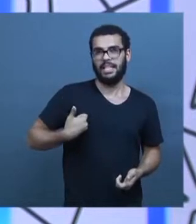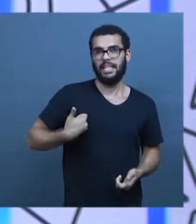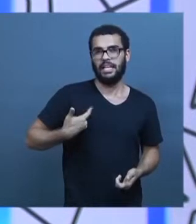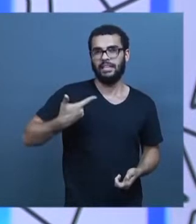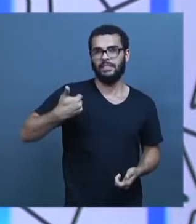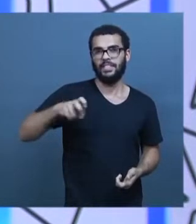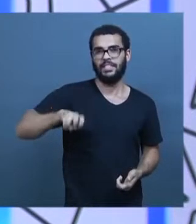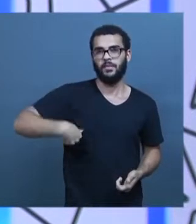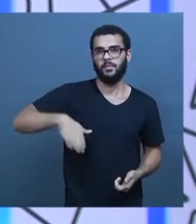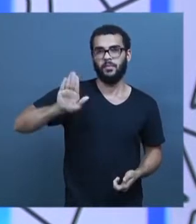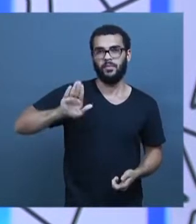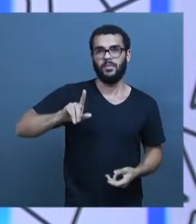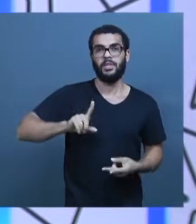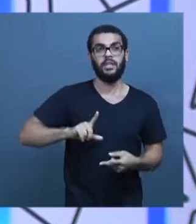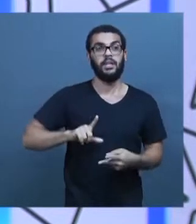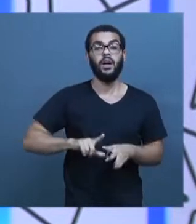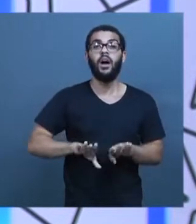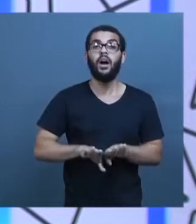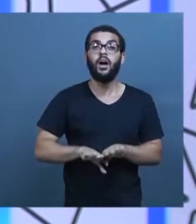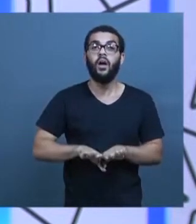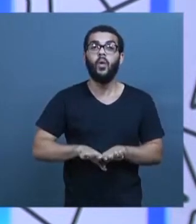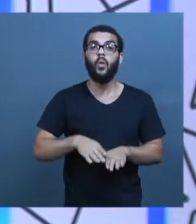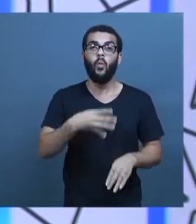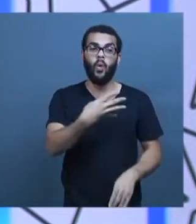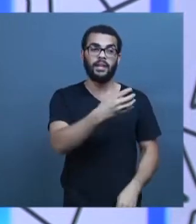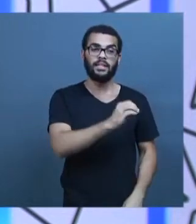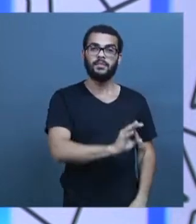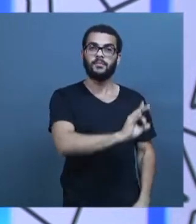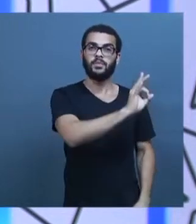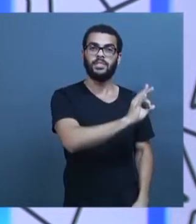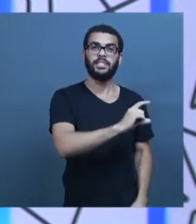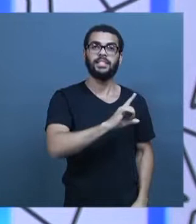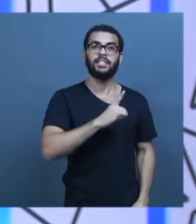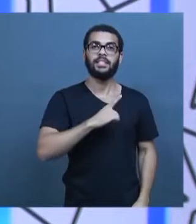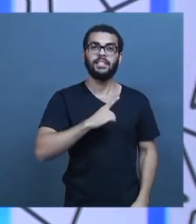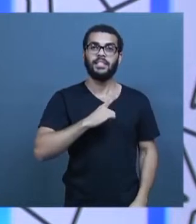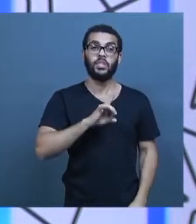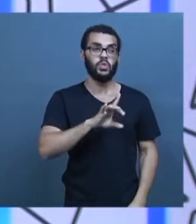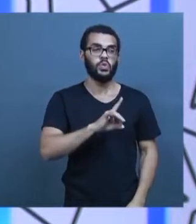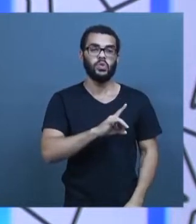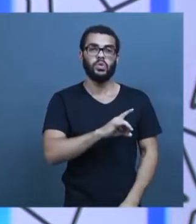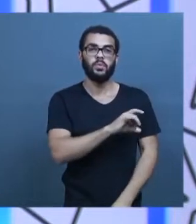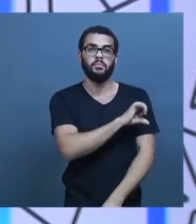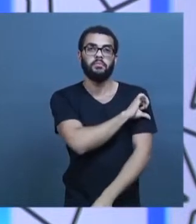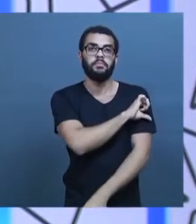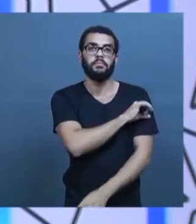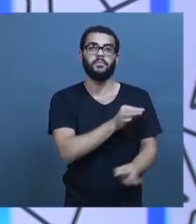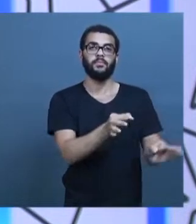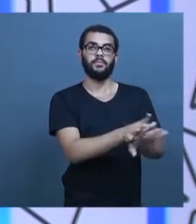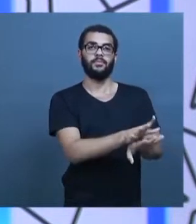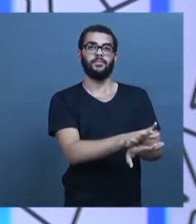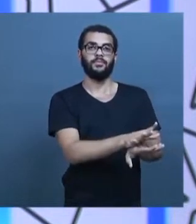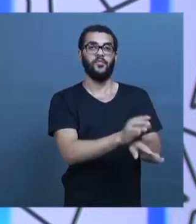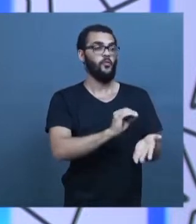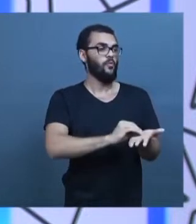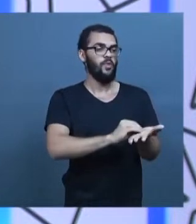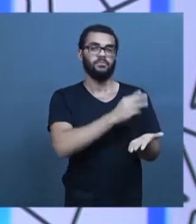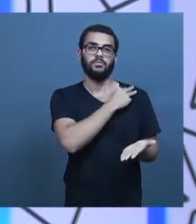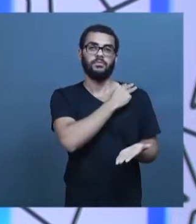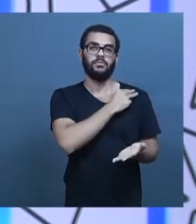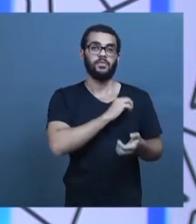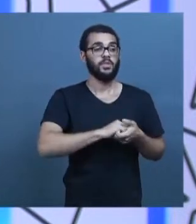40% tem apenas o ensino fundamental. Então nós temos uma problemática gravíssima, principalmente no